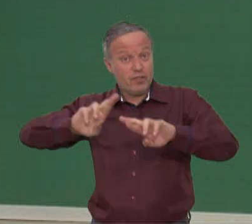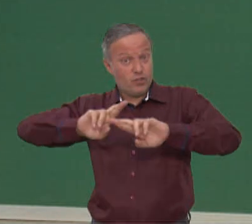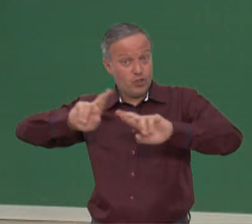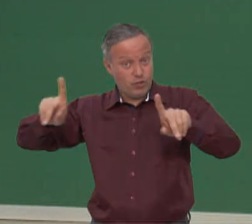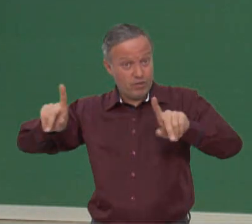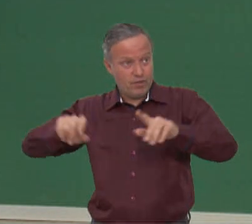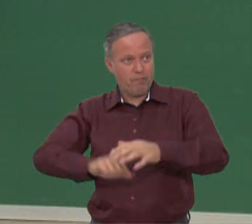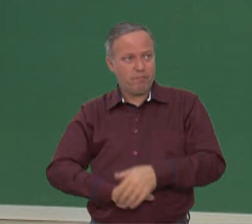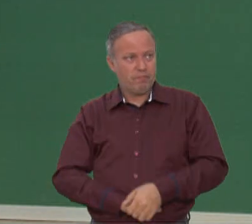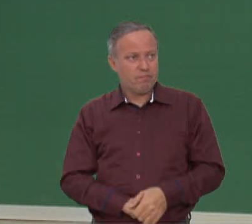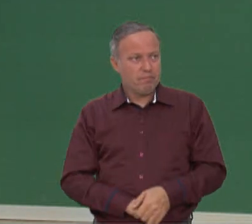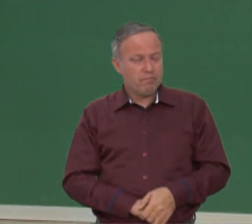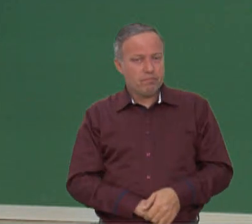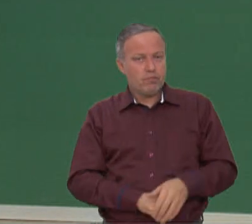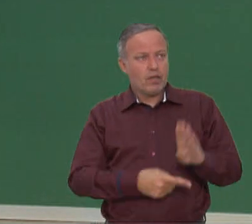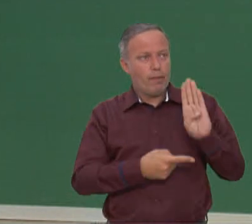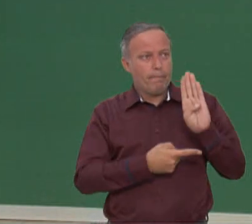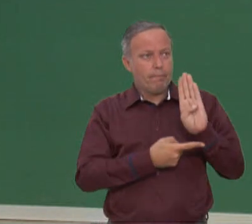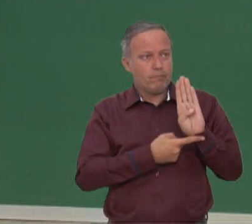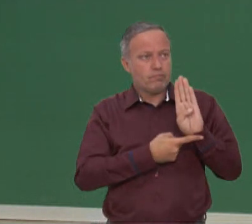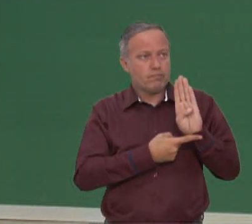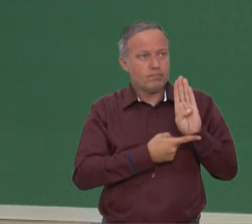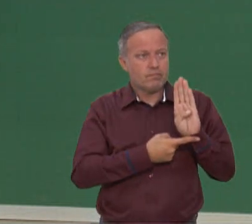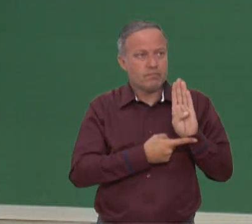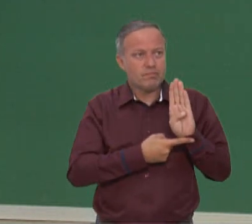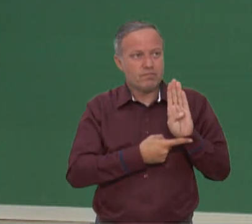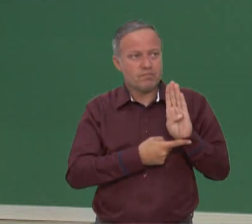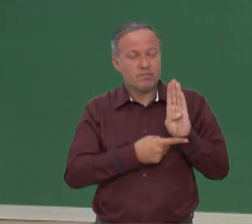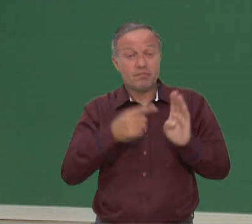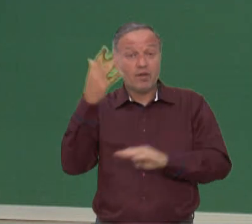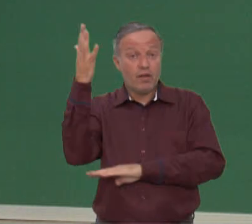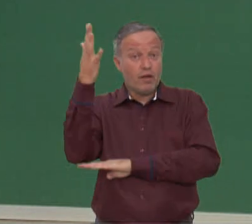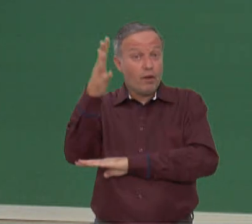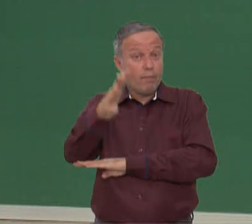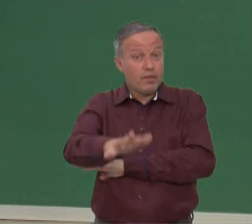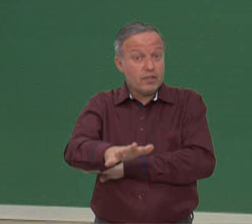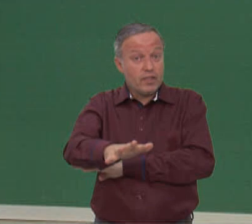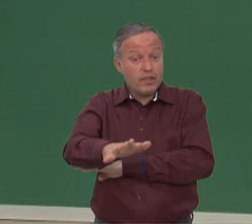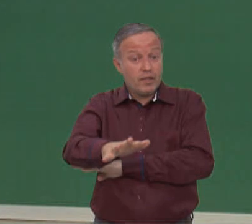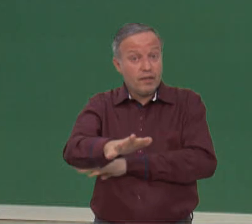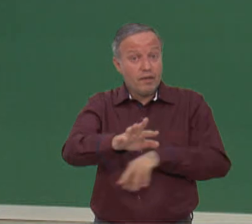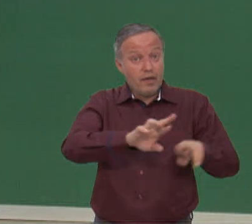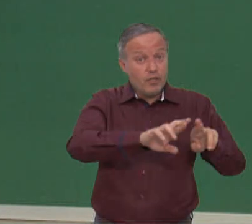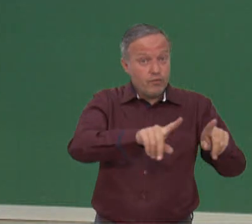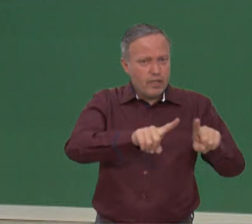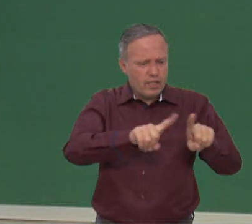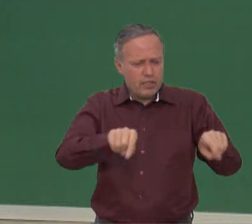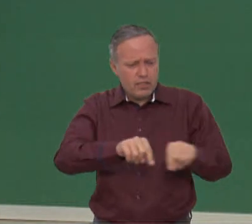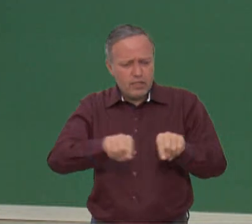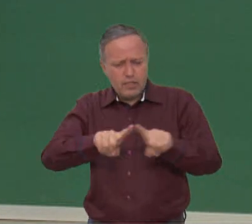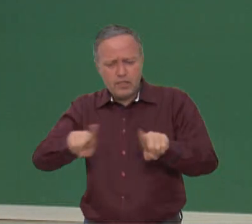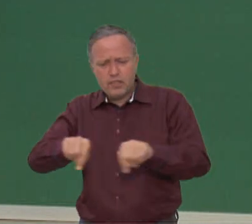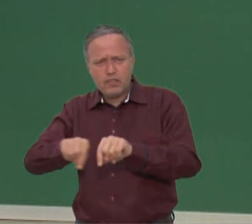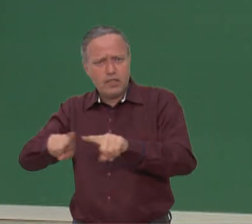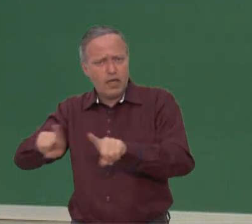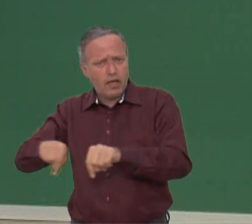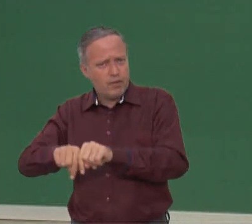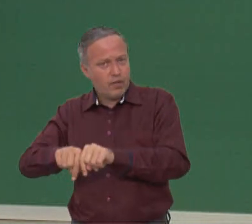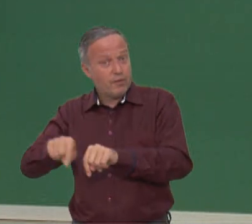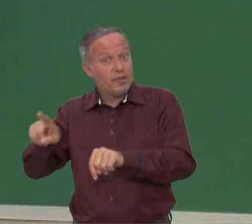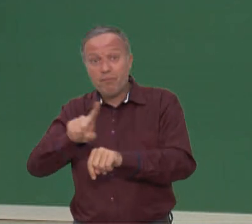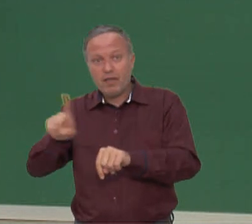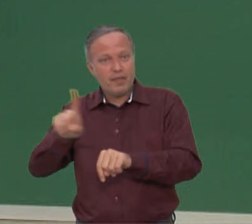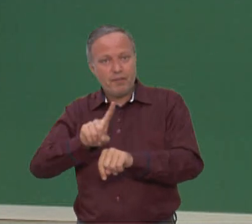a uma variação de temperatura ambiente menor que a da cerâmica. Não, é a mesma coisa. C, apesar de estarem à